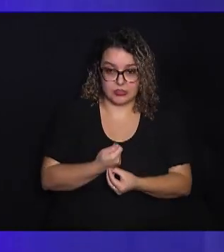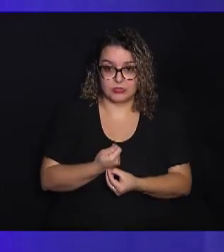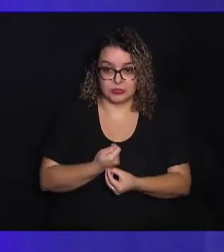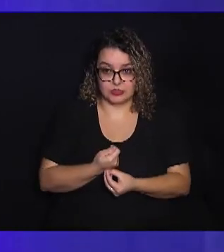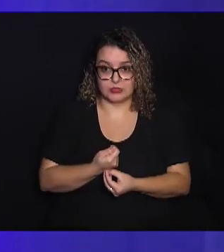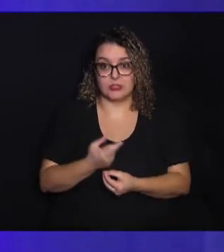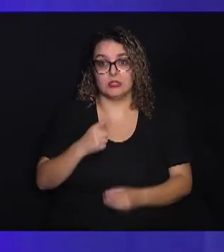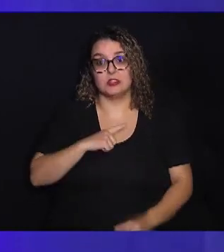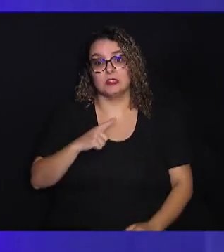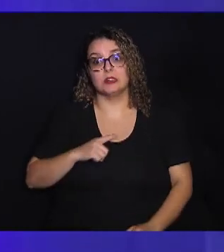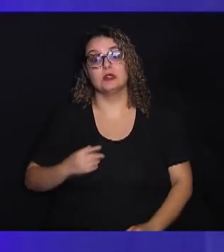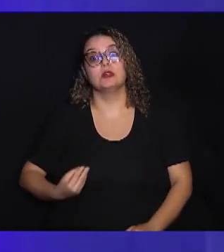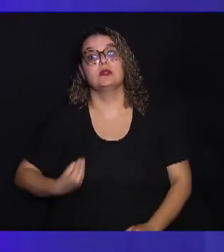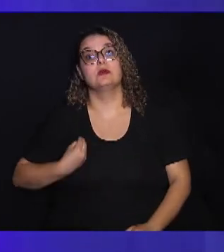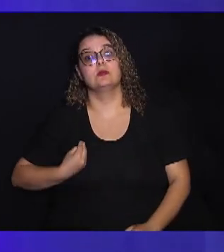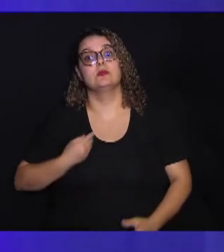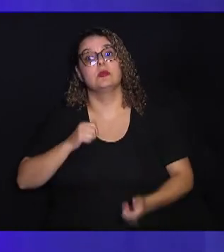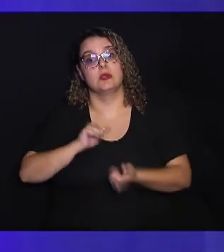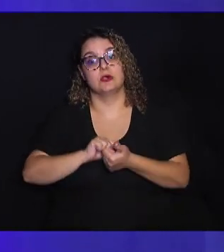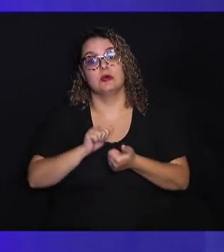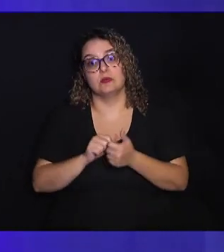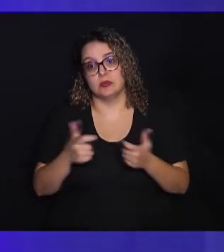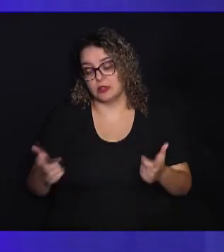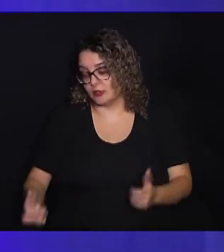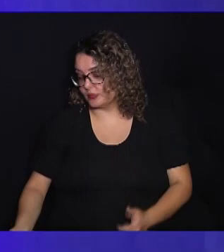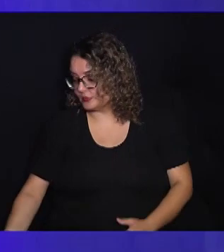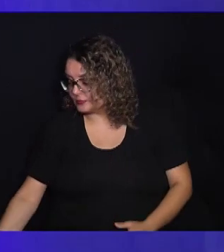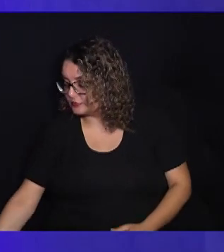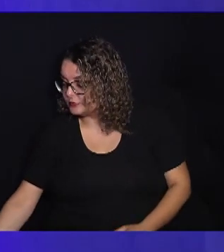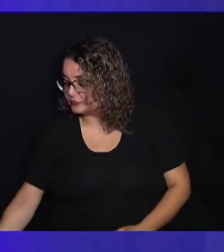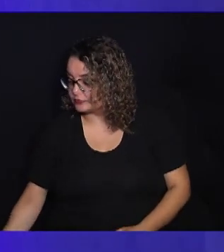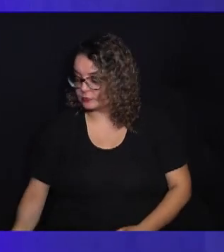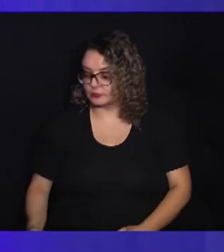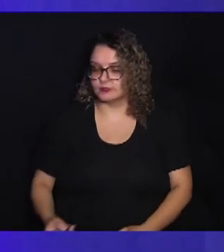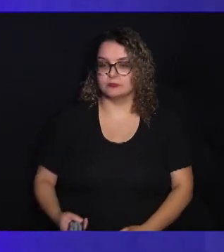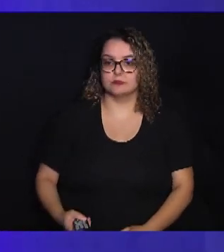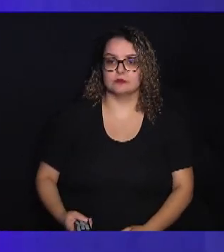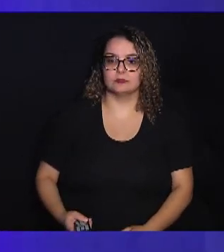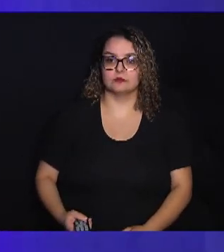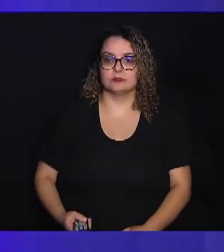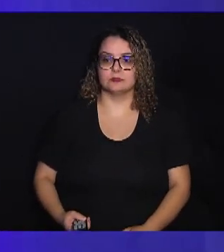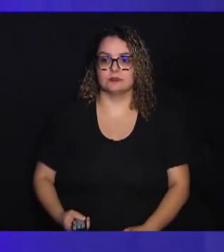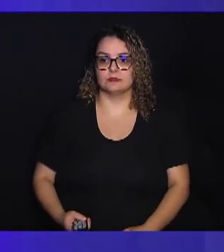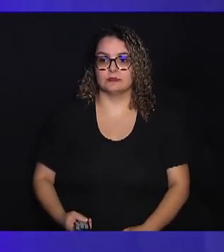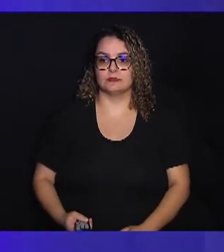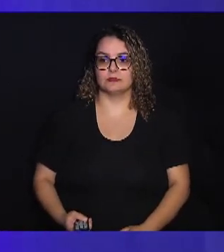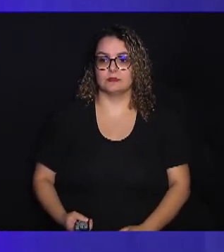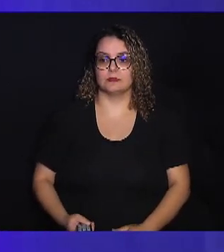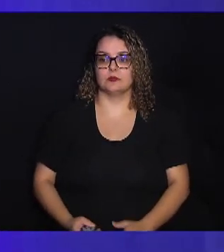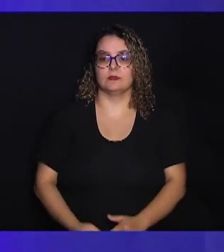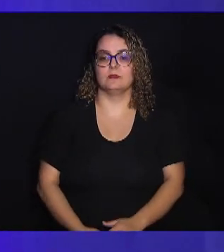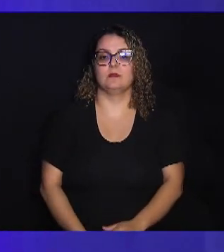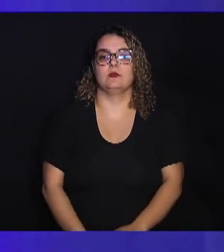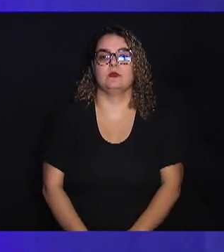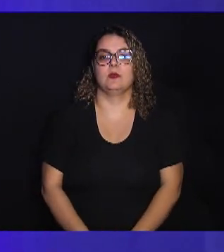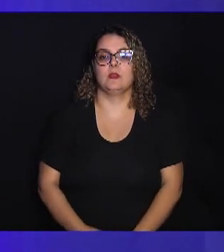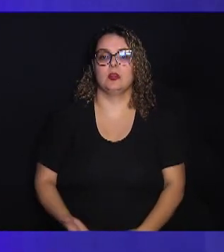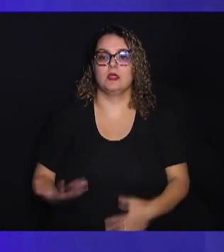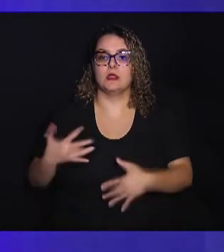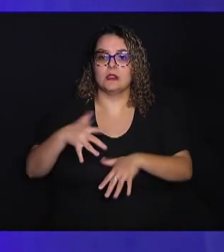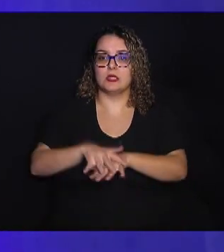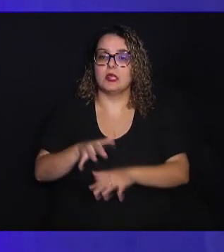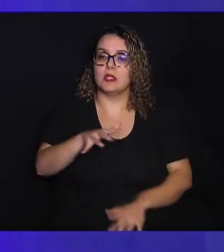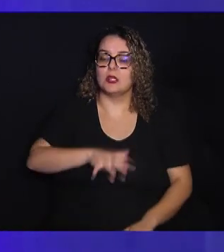tem uma qualidade de vida maior. Então eu acho que esse ponto principal é a qualidade de vida, para quem está inserido no mundo da